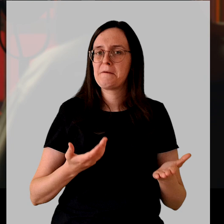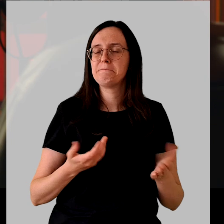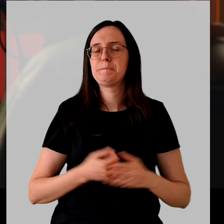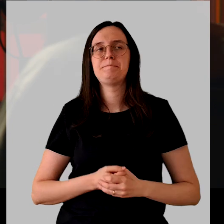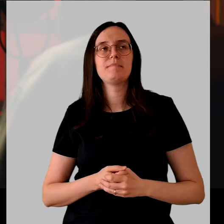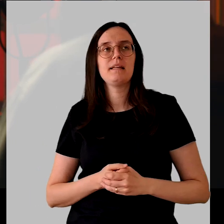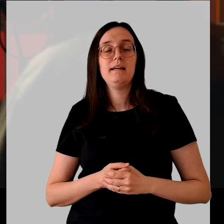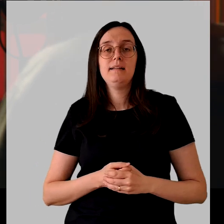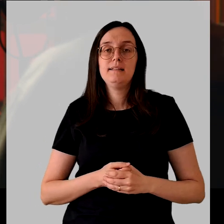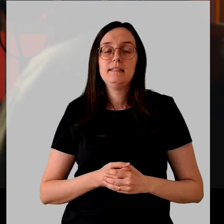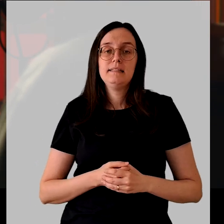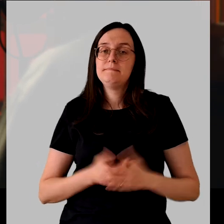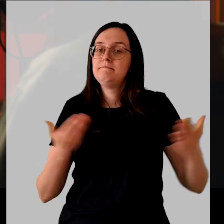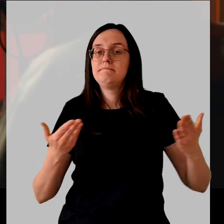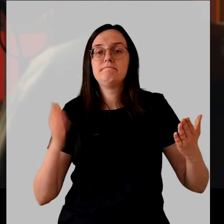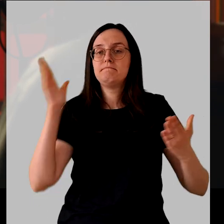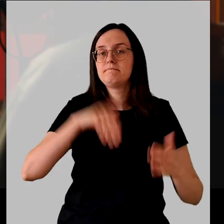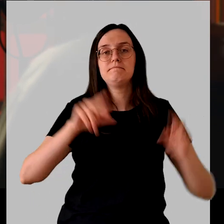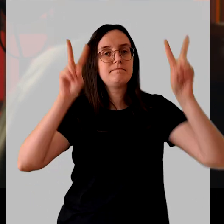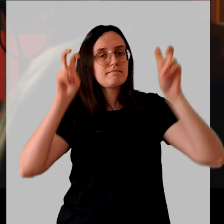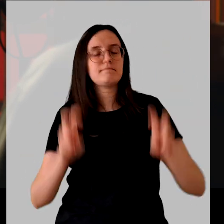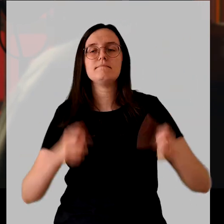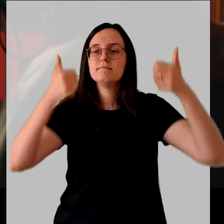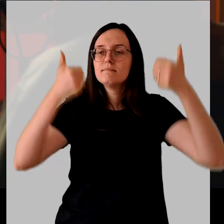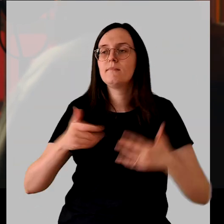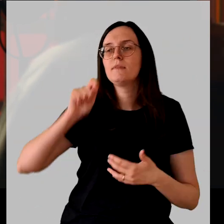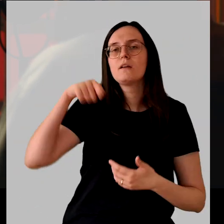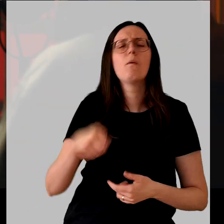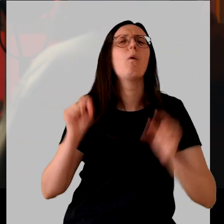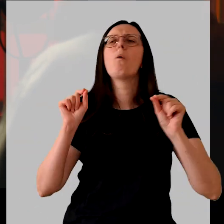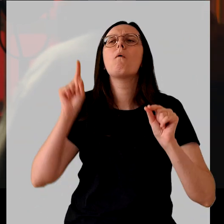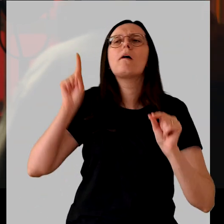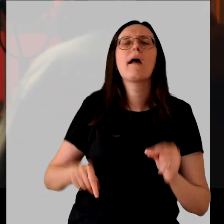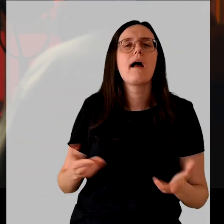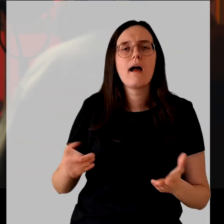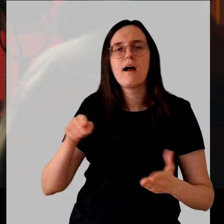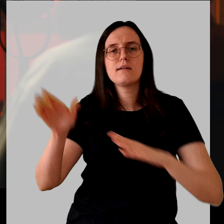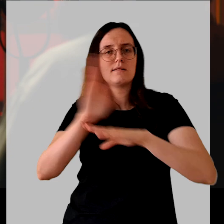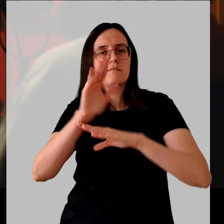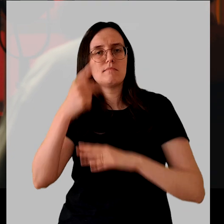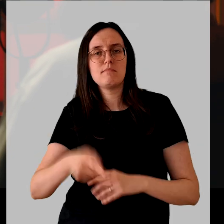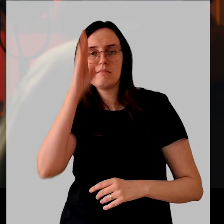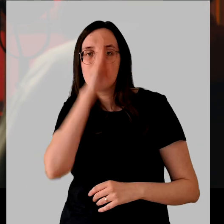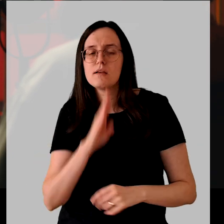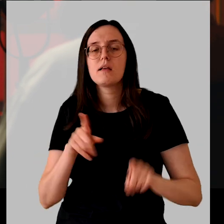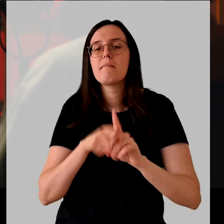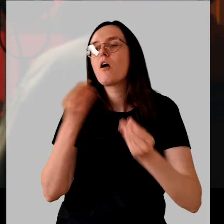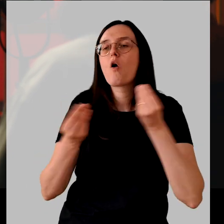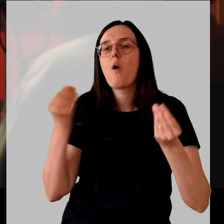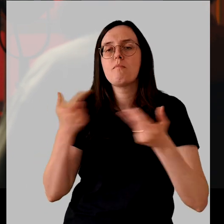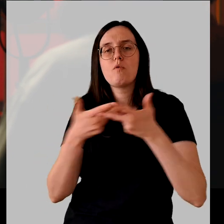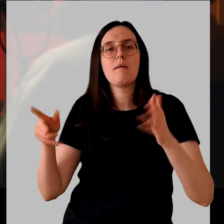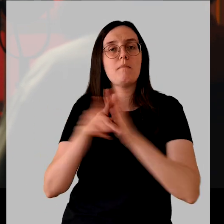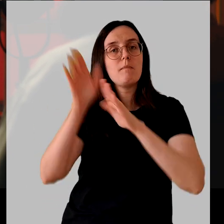projetos, né? Então, trazer essa temática, falar sobre o que é o cinema no Brasil e